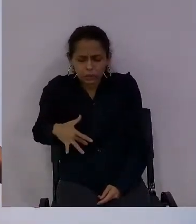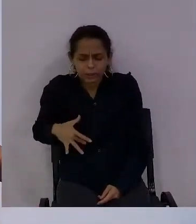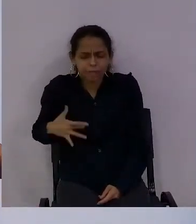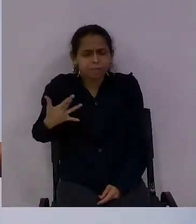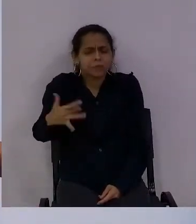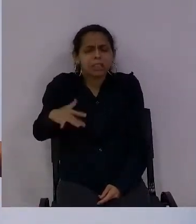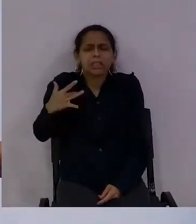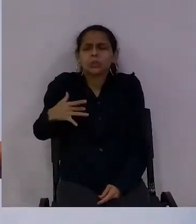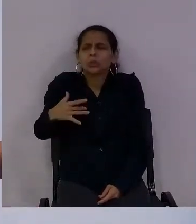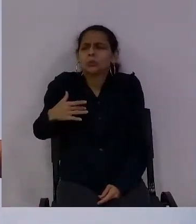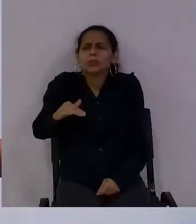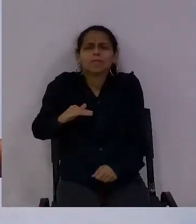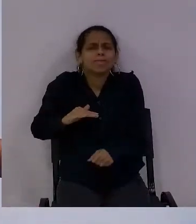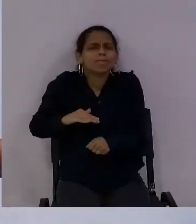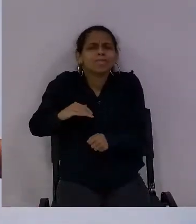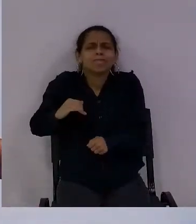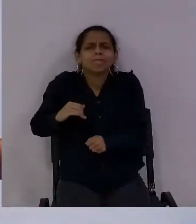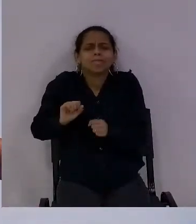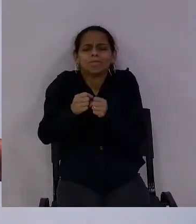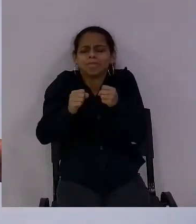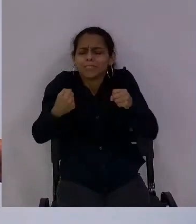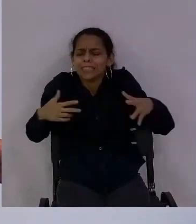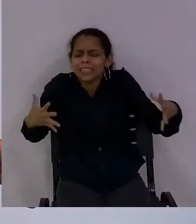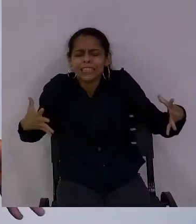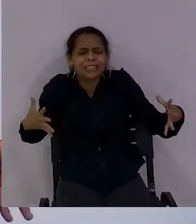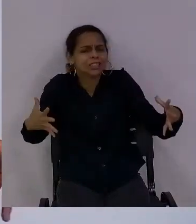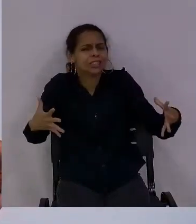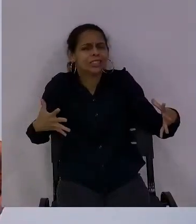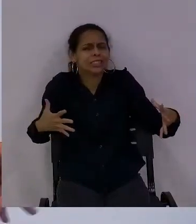Minha esposa, assustada, falou, vai morrer.